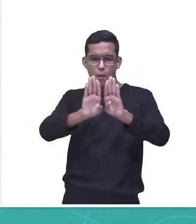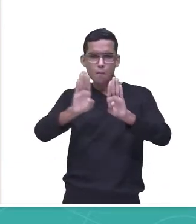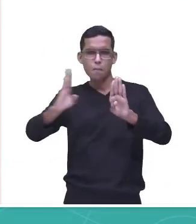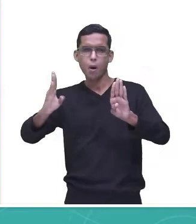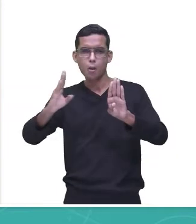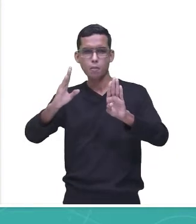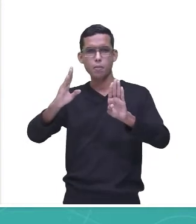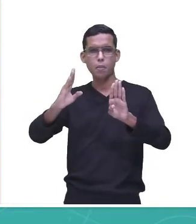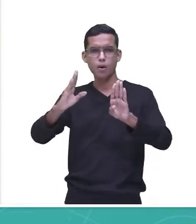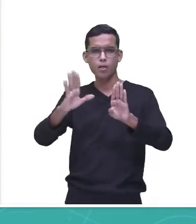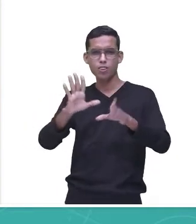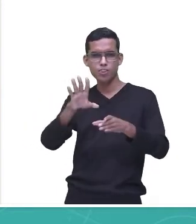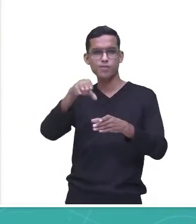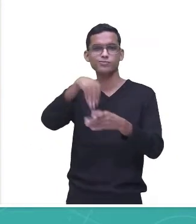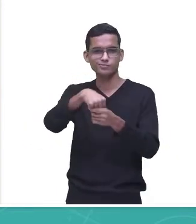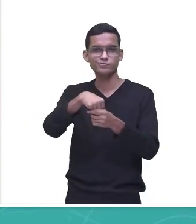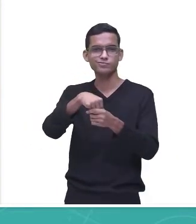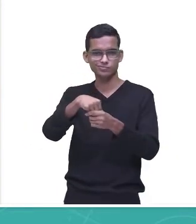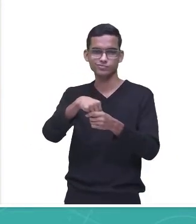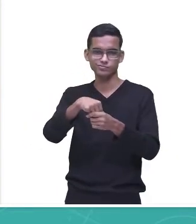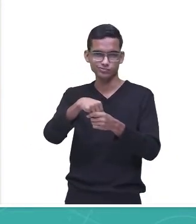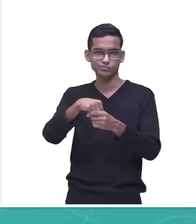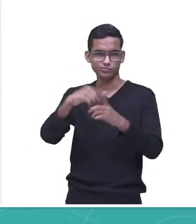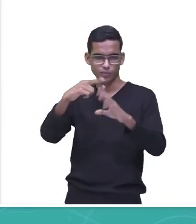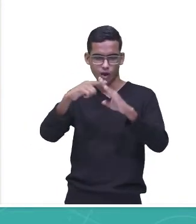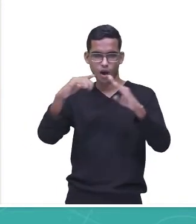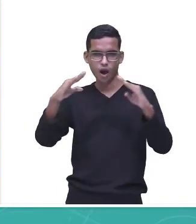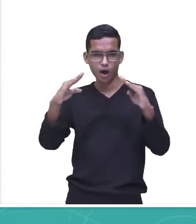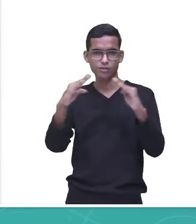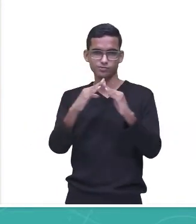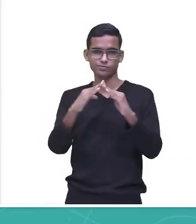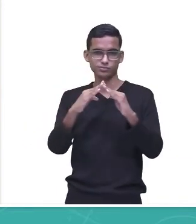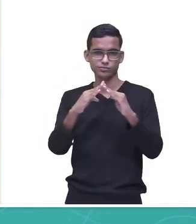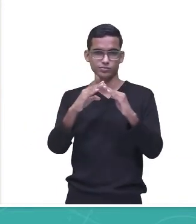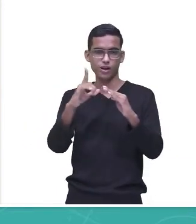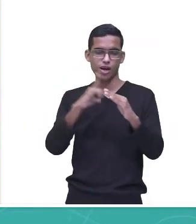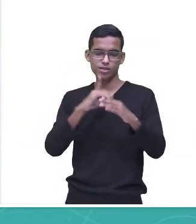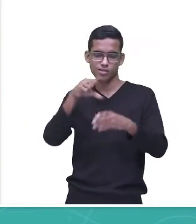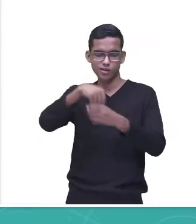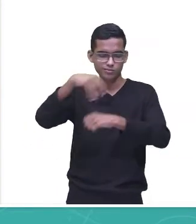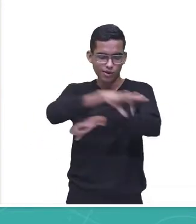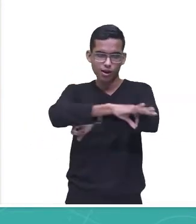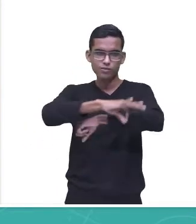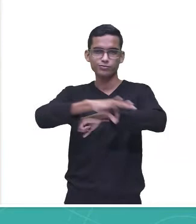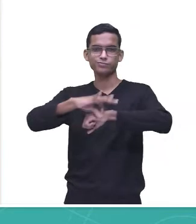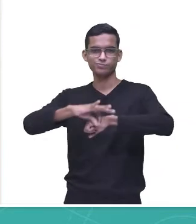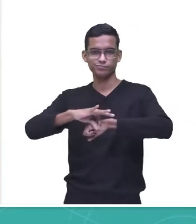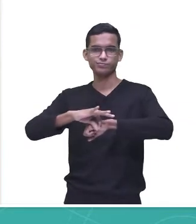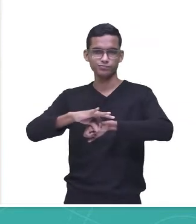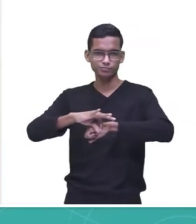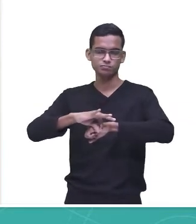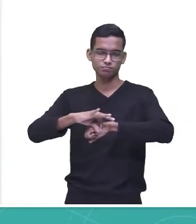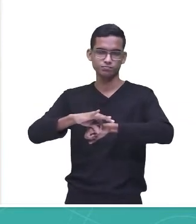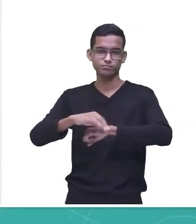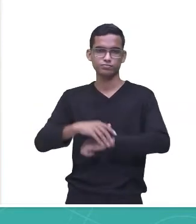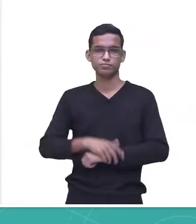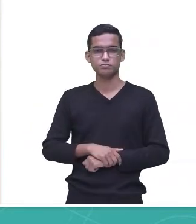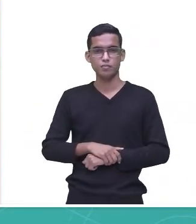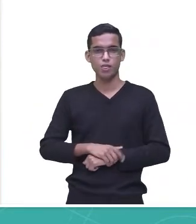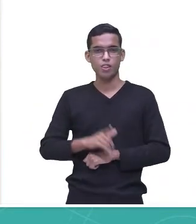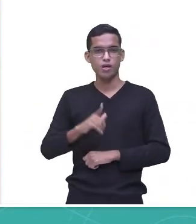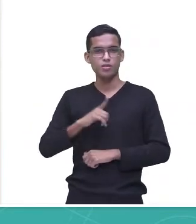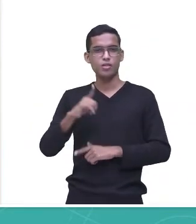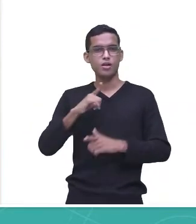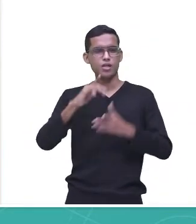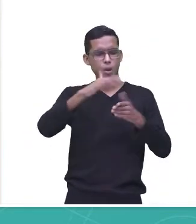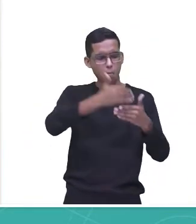que a escultura, ela faz parte da arquitetura. Então, ela é talhada na parede das